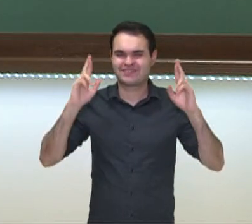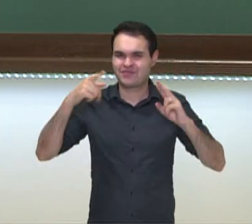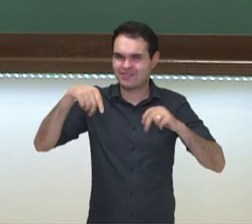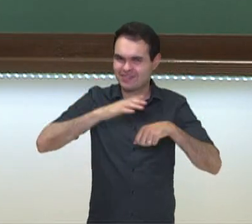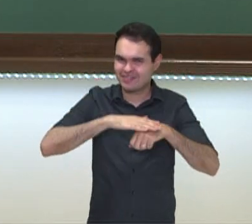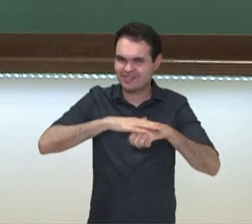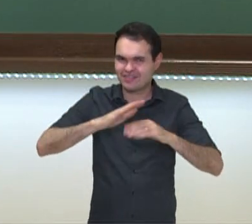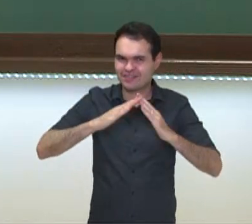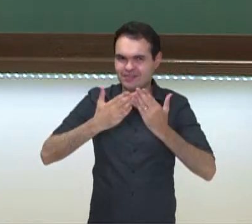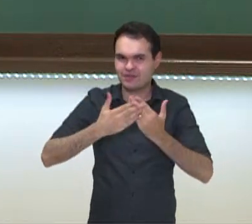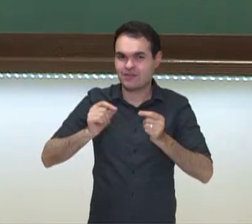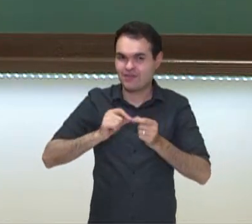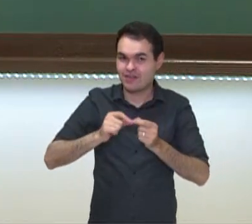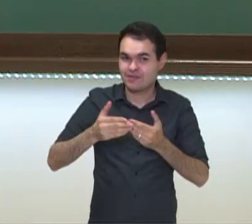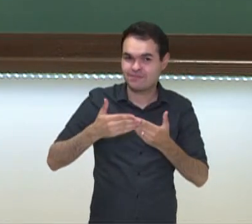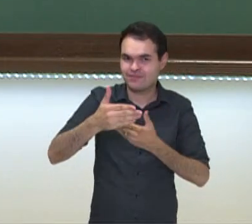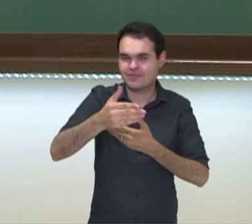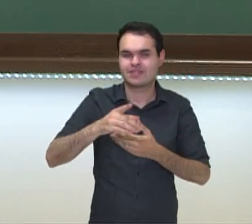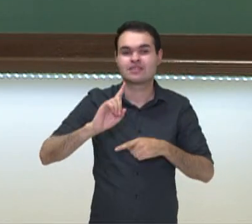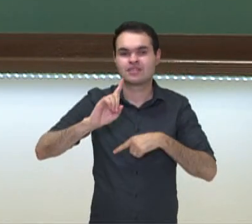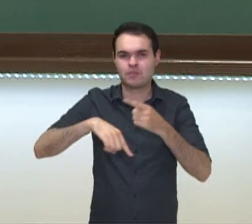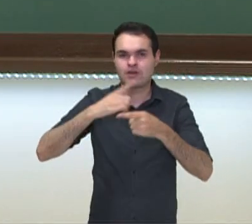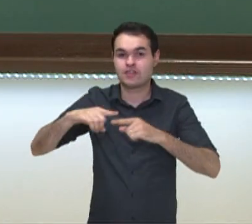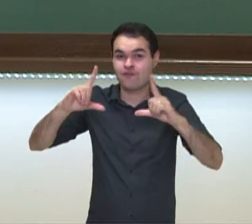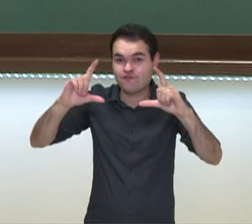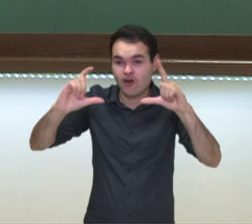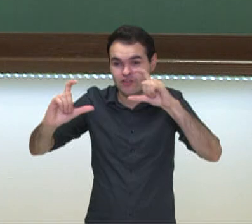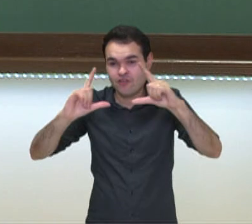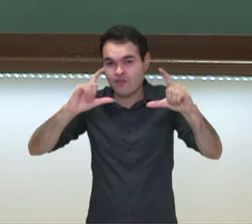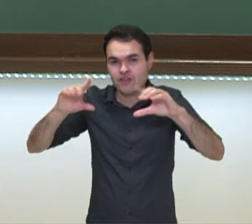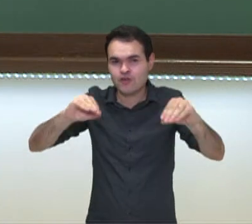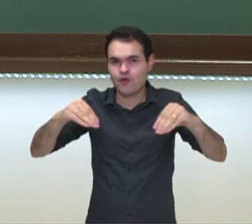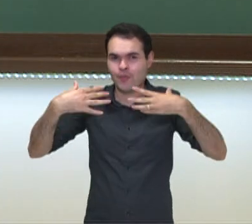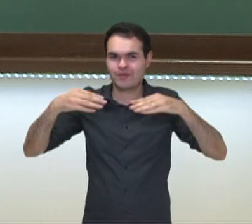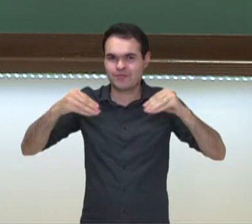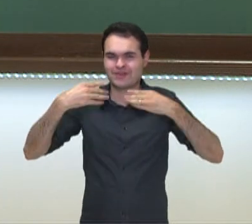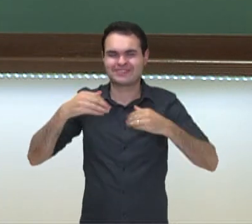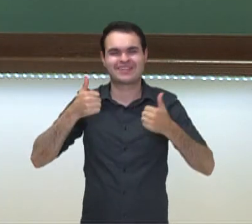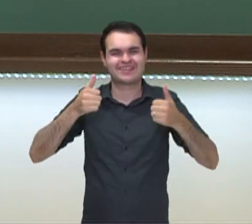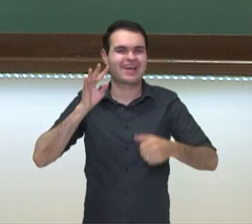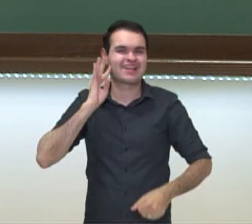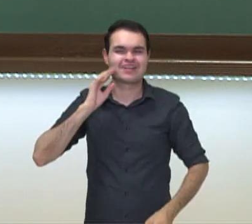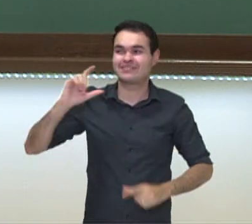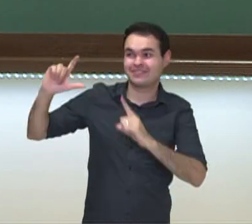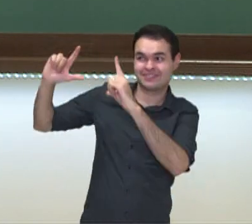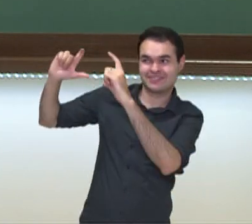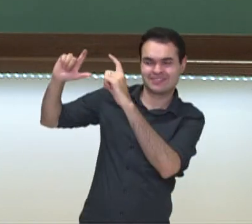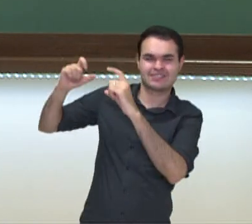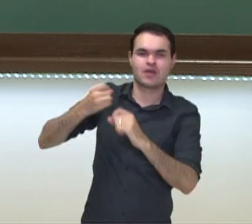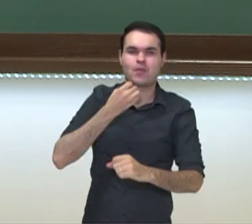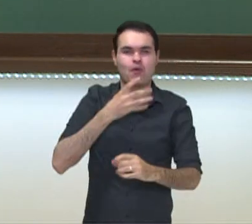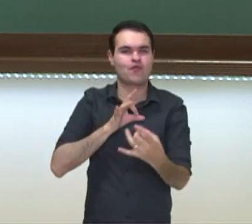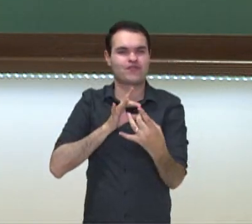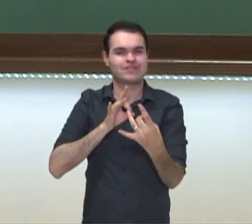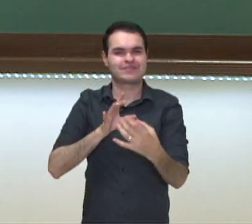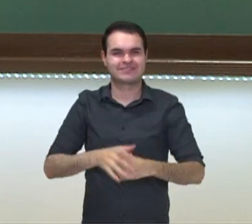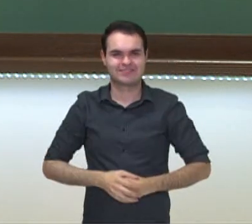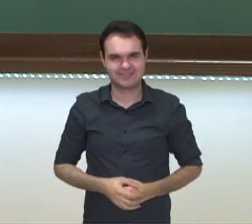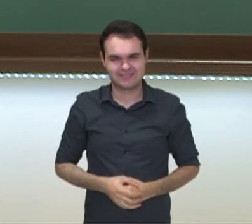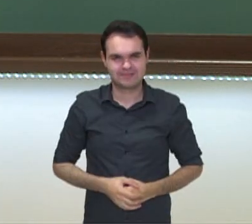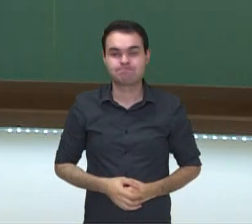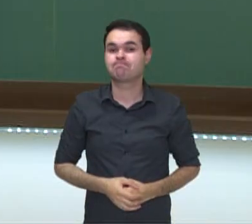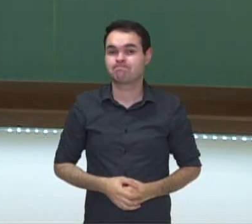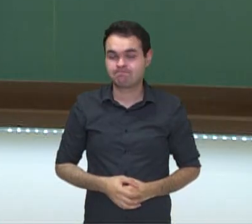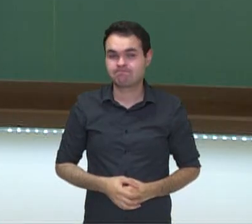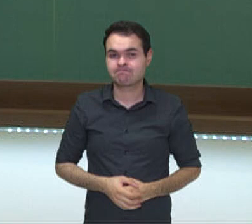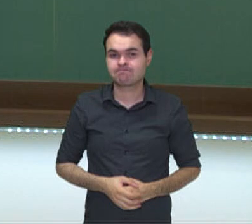aí na escola e fazendo, tirem as fotinhos lá, compartilhem com a gente, é sempre legal ter esse feedback. Certo, pessoal?